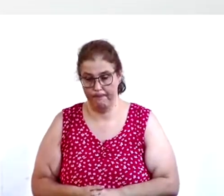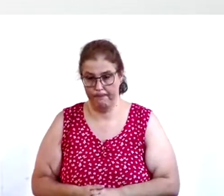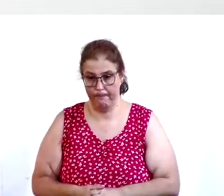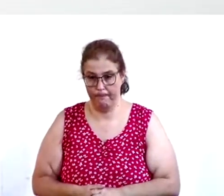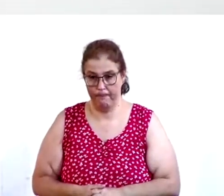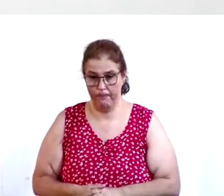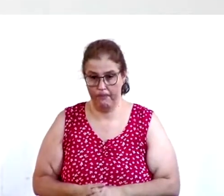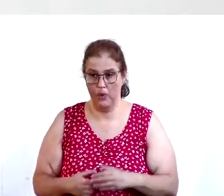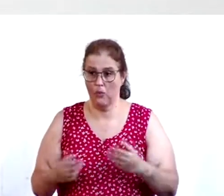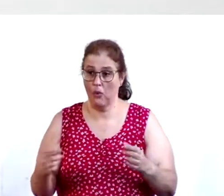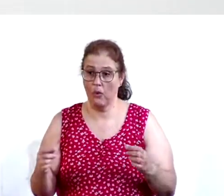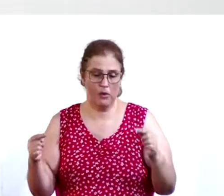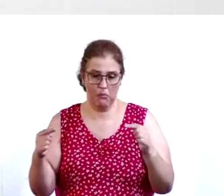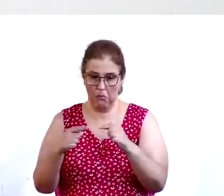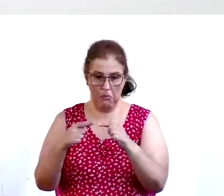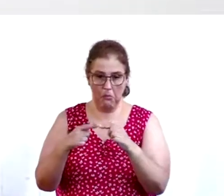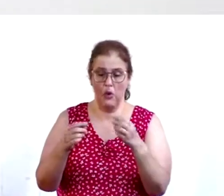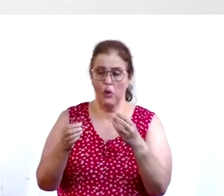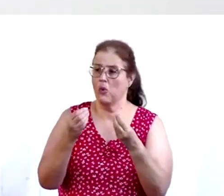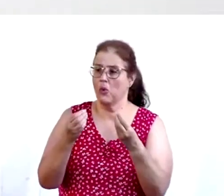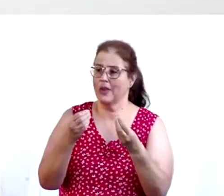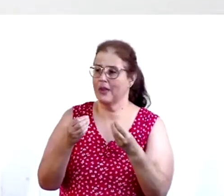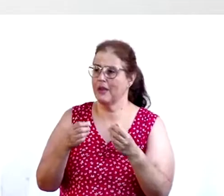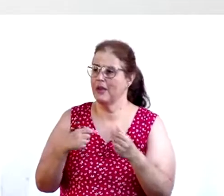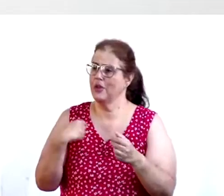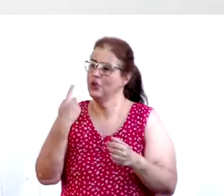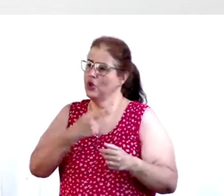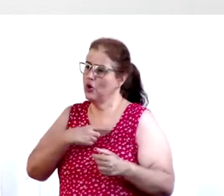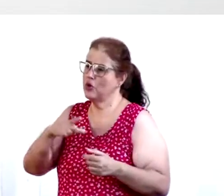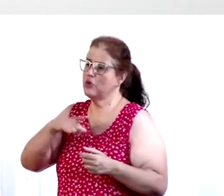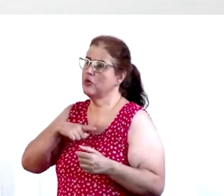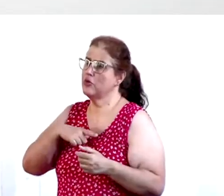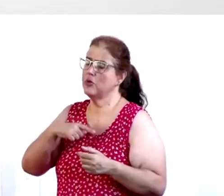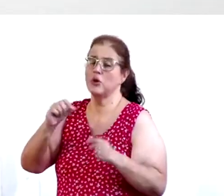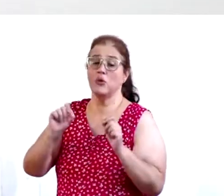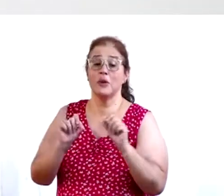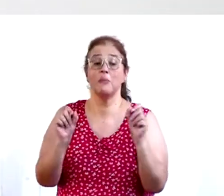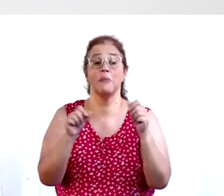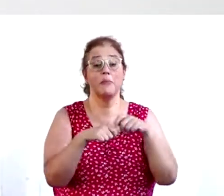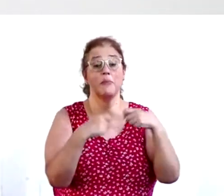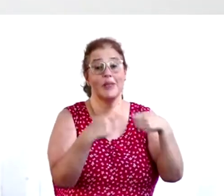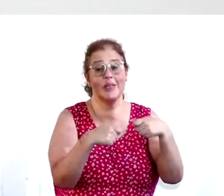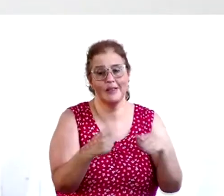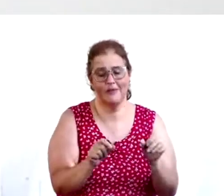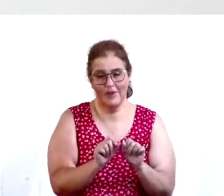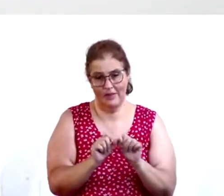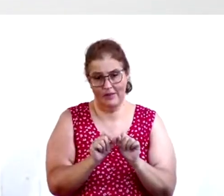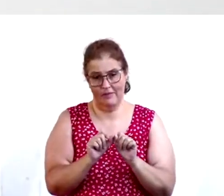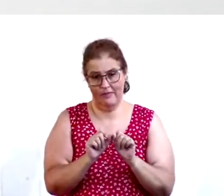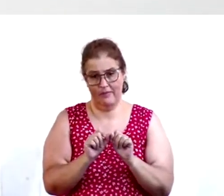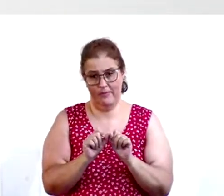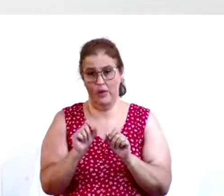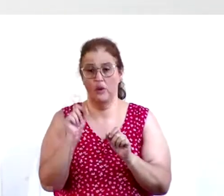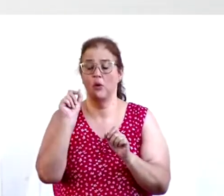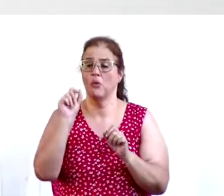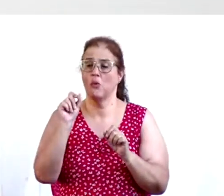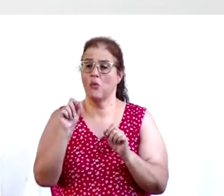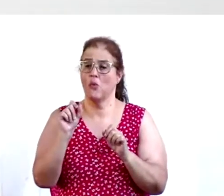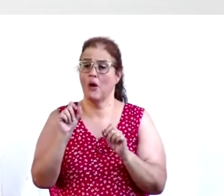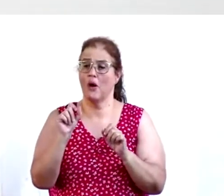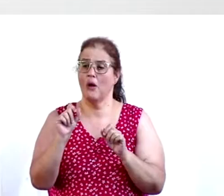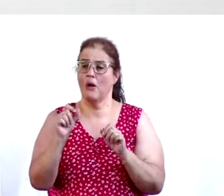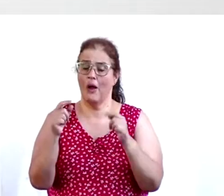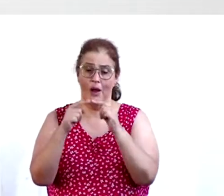que somos e o que temos de fazer? Qual a relação entre a posição que temos,